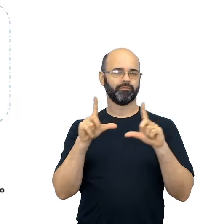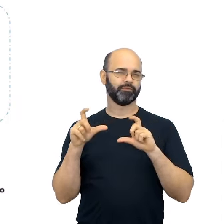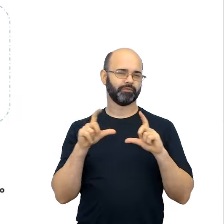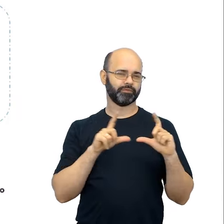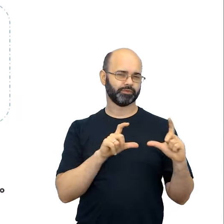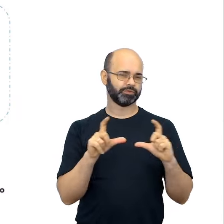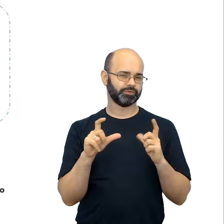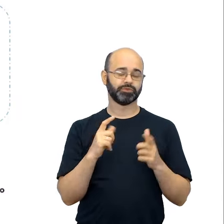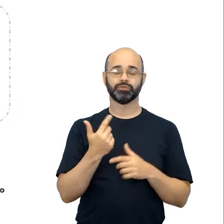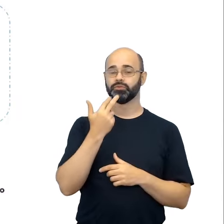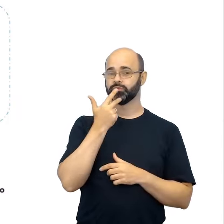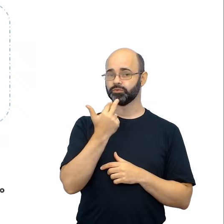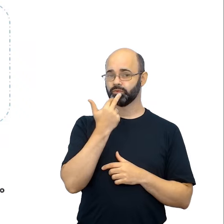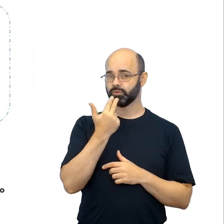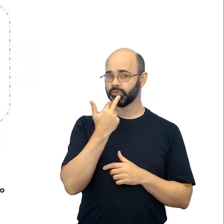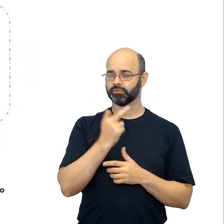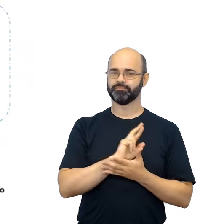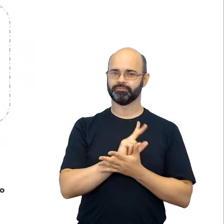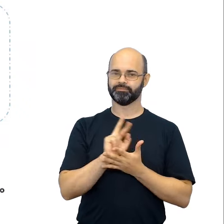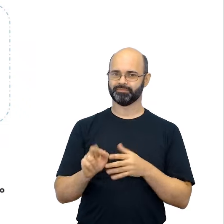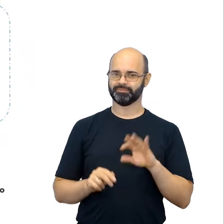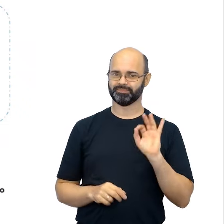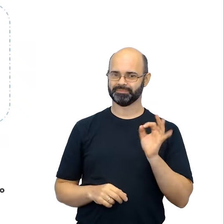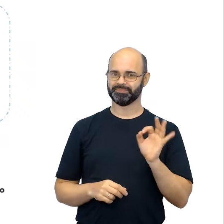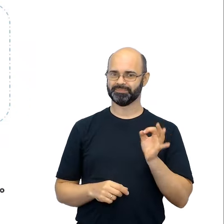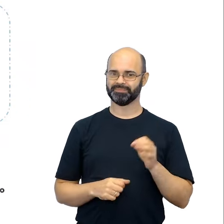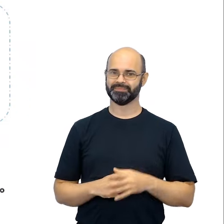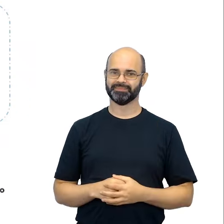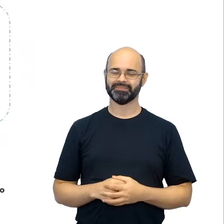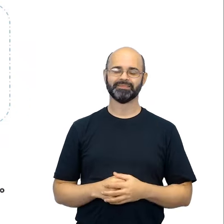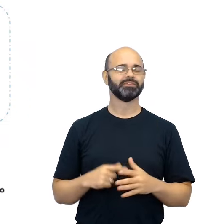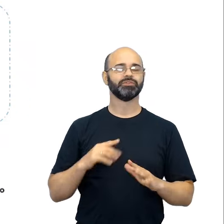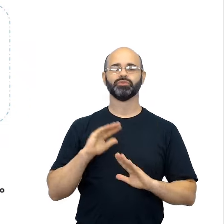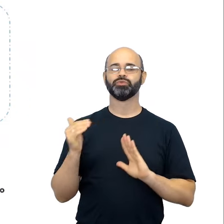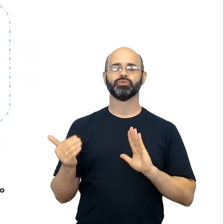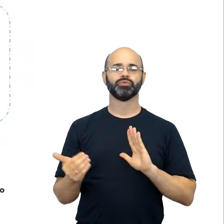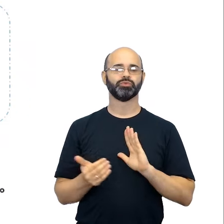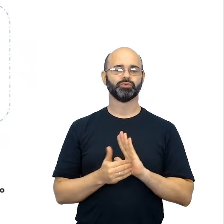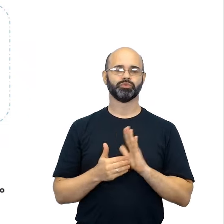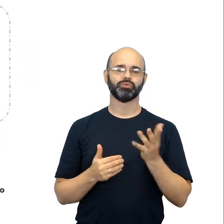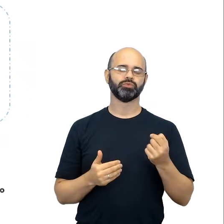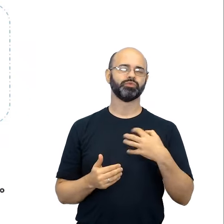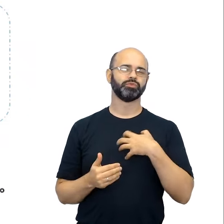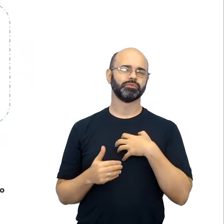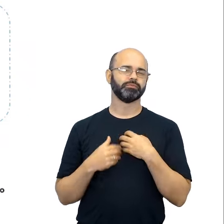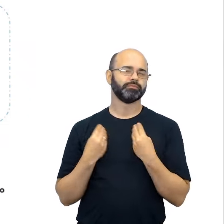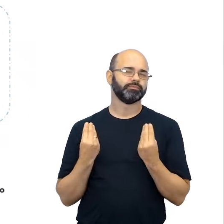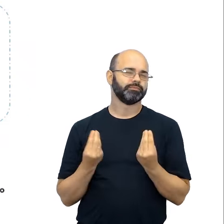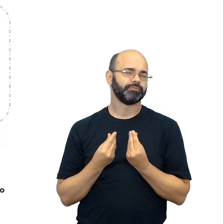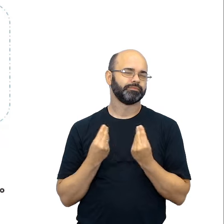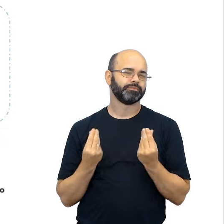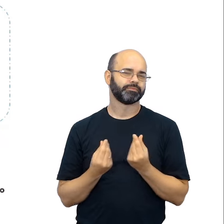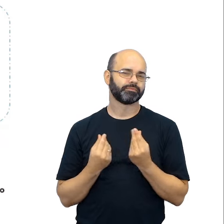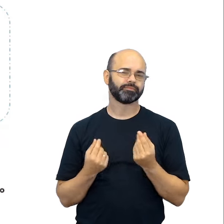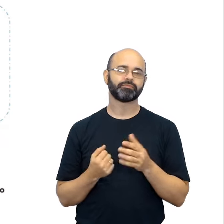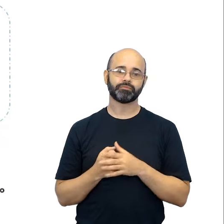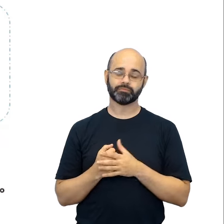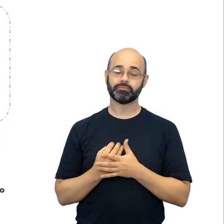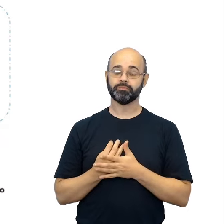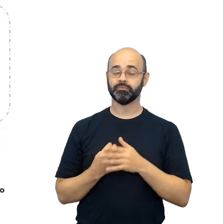ilustrações, cores, e por aí afora, né? Então, nós temos todo esse conjunto, espero que, de uma forma muito sucinta, né, abordar